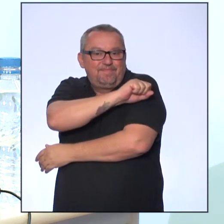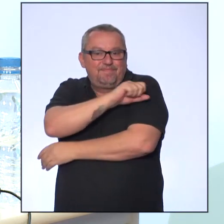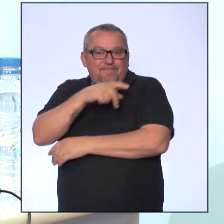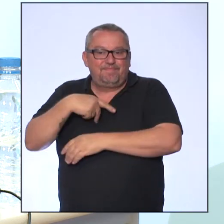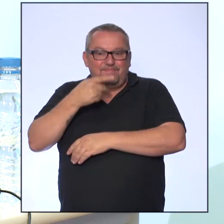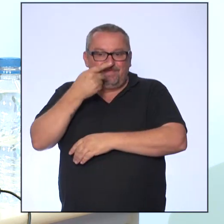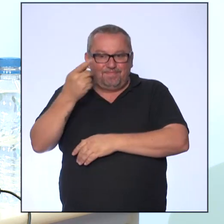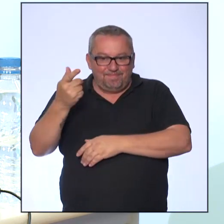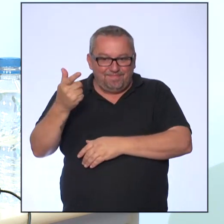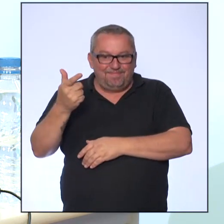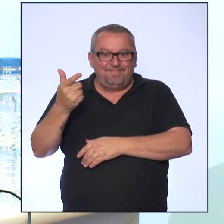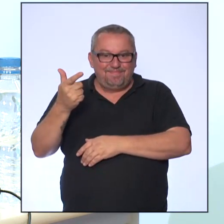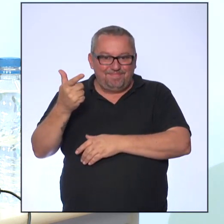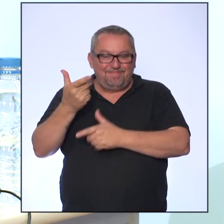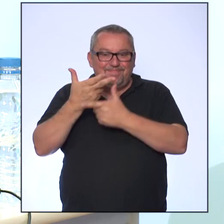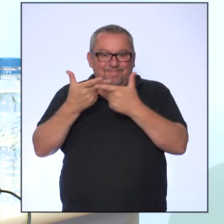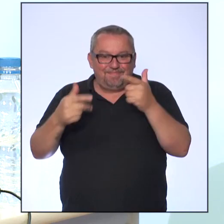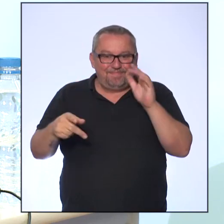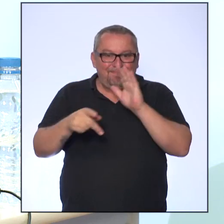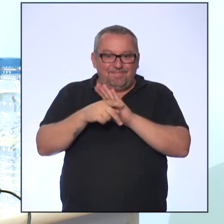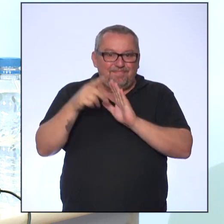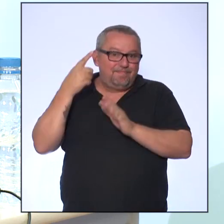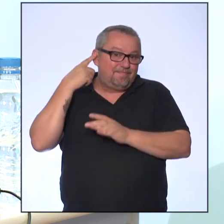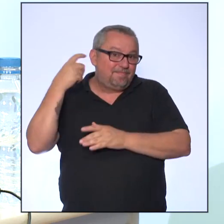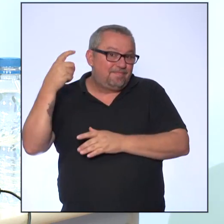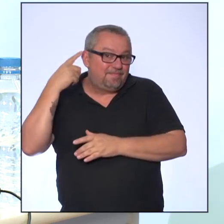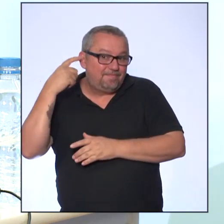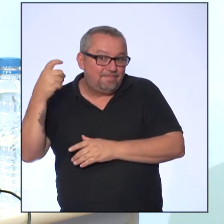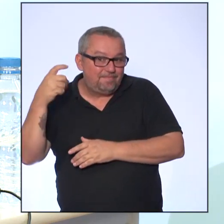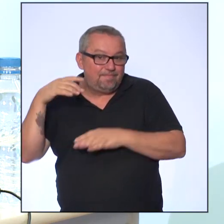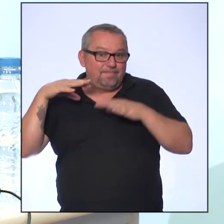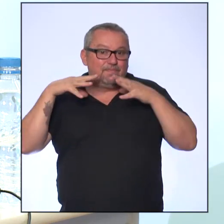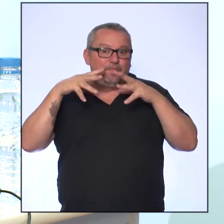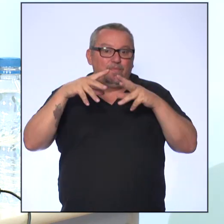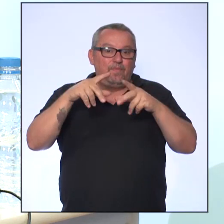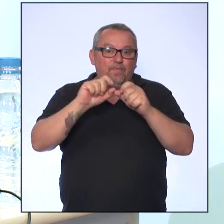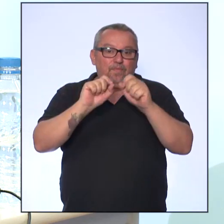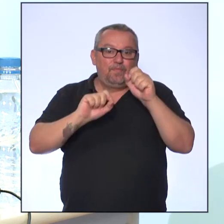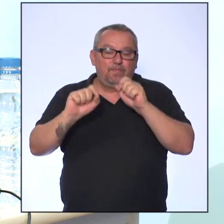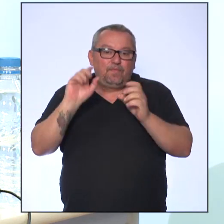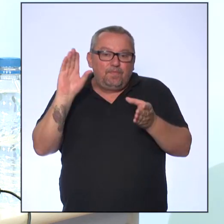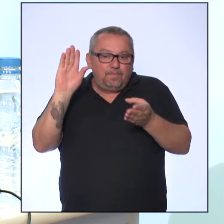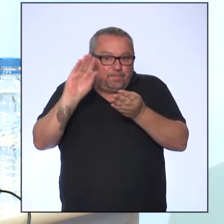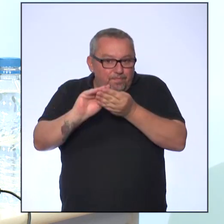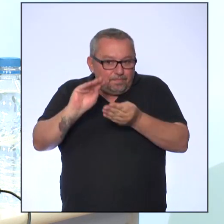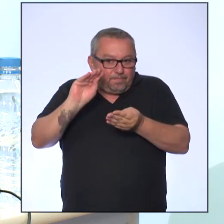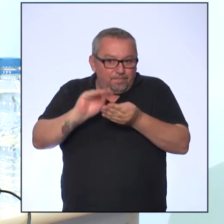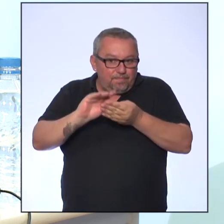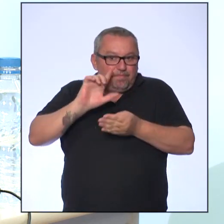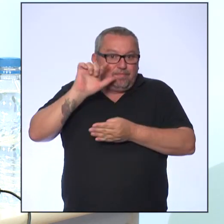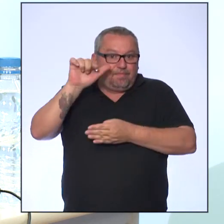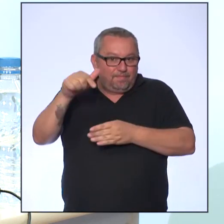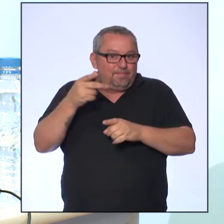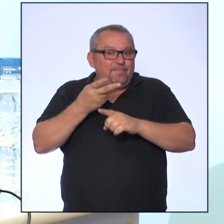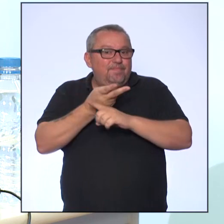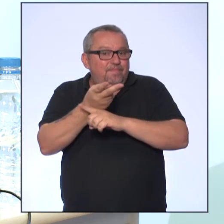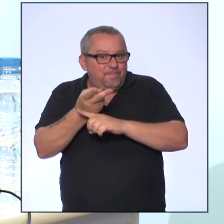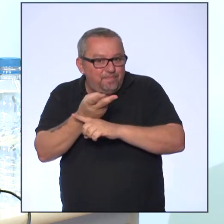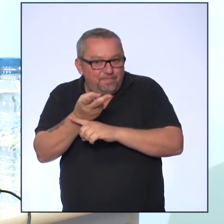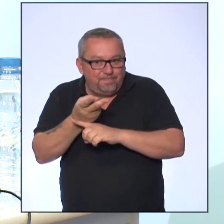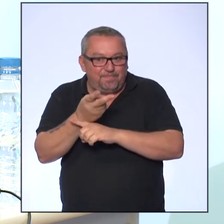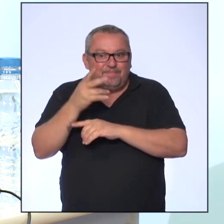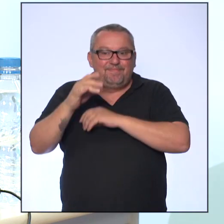sobre elementos constitutivos do som, e tudo que a gente está dando é um recorte. Depois você tem que buscar